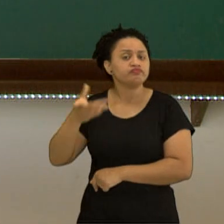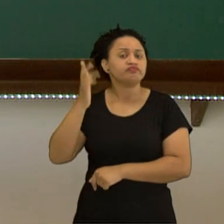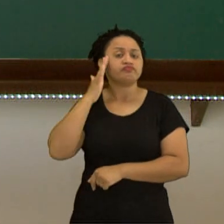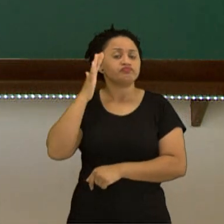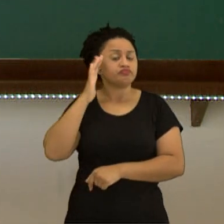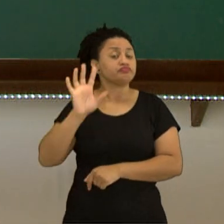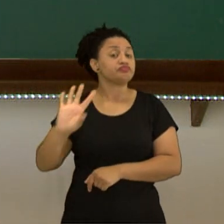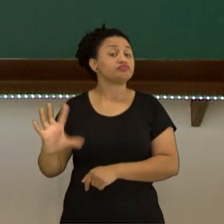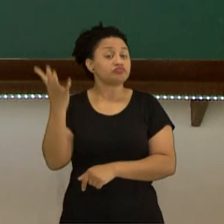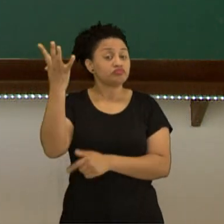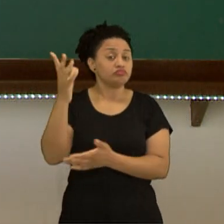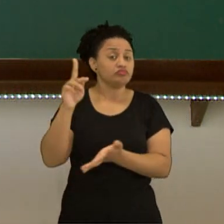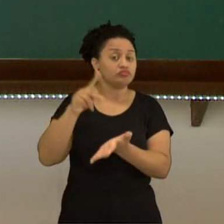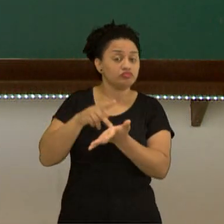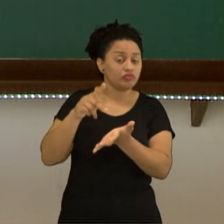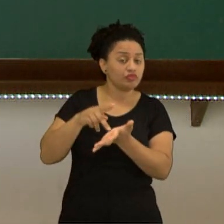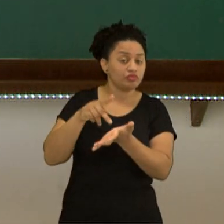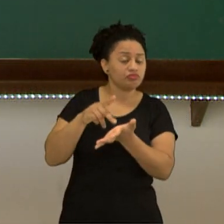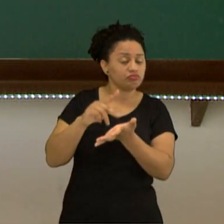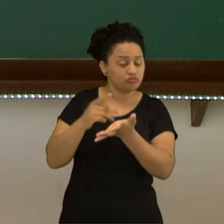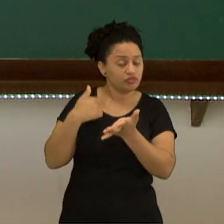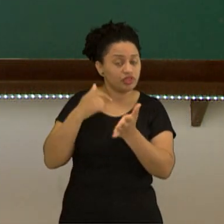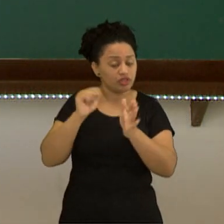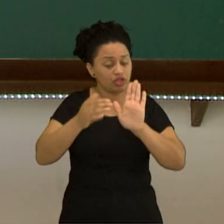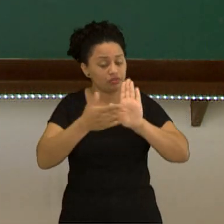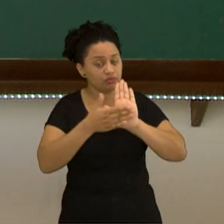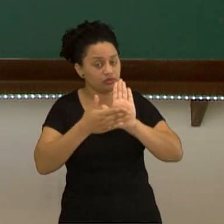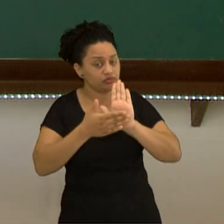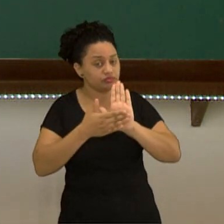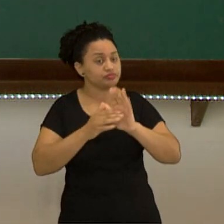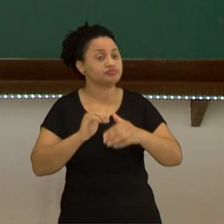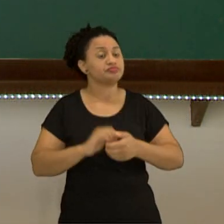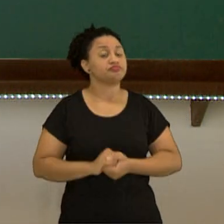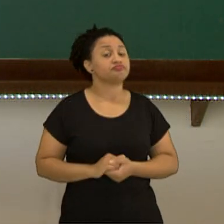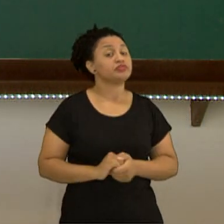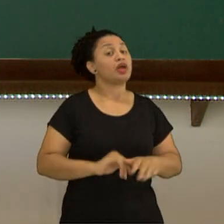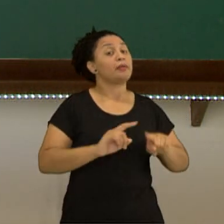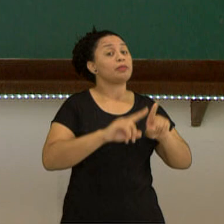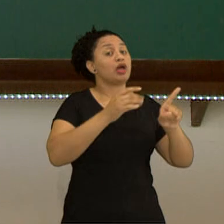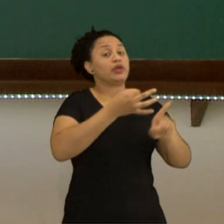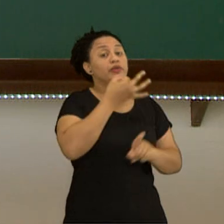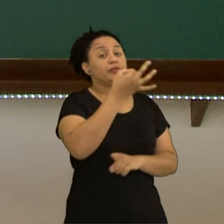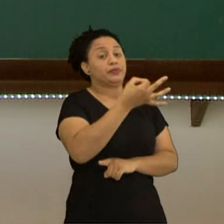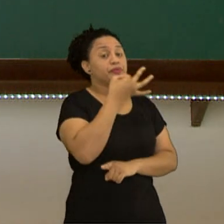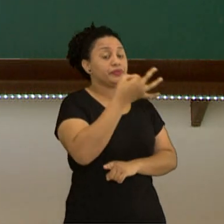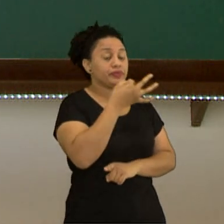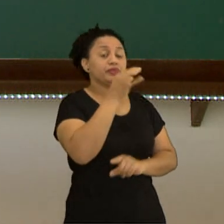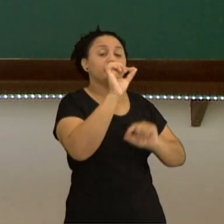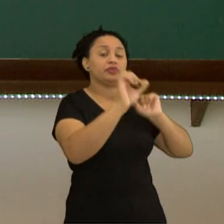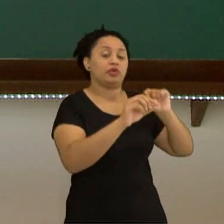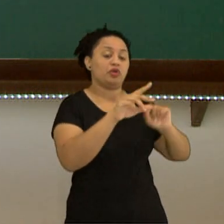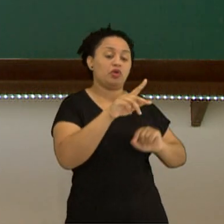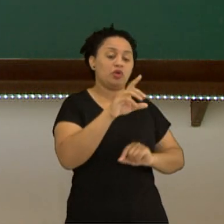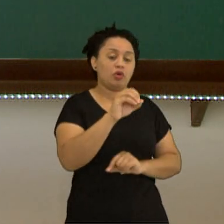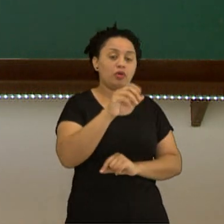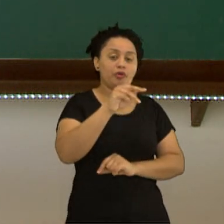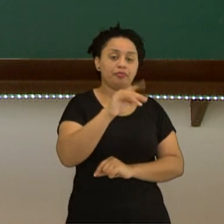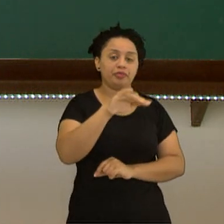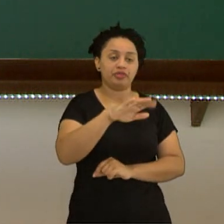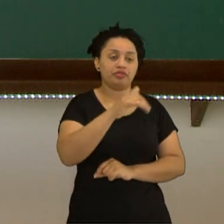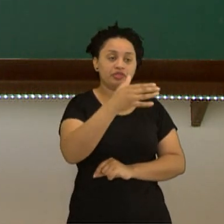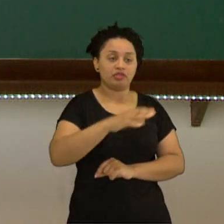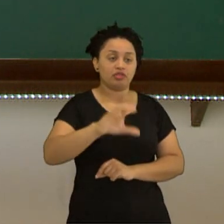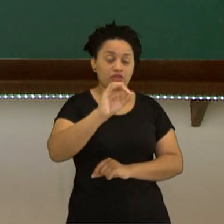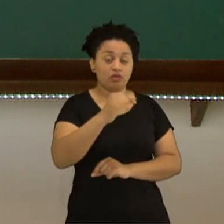conhecimento daquilo, é algo verídico, algo real que aconteceu. Já a opinião, ela é baseada, ela precisa do